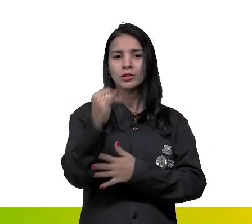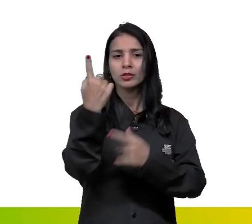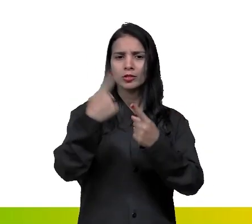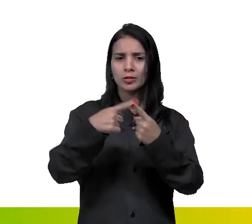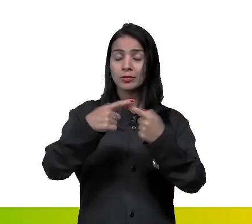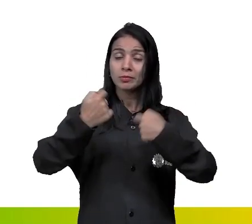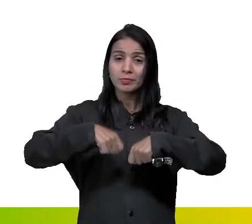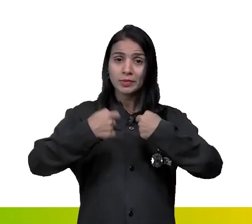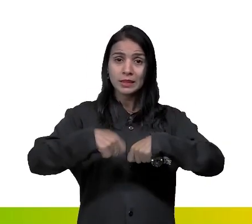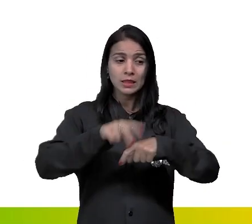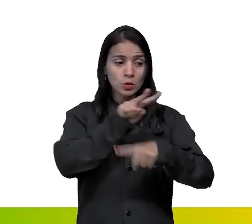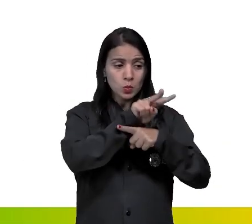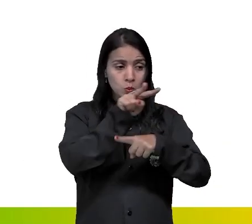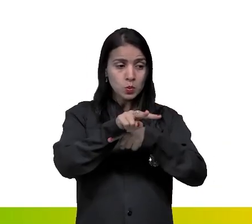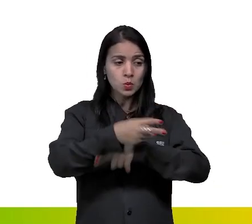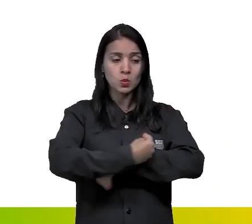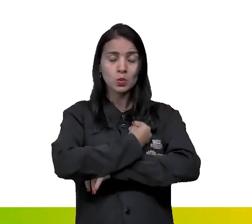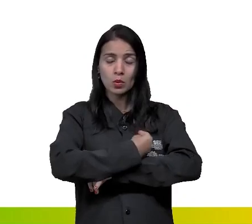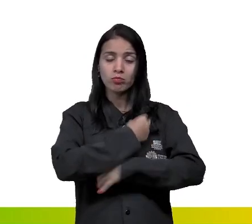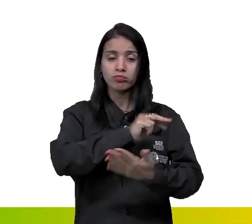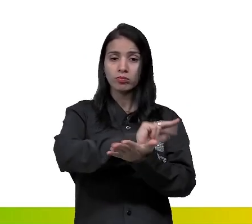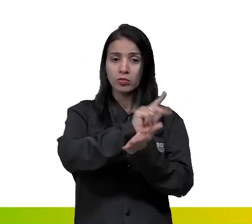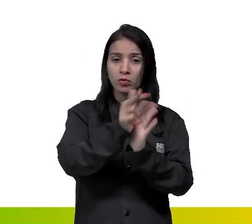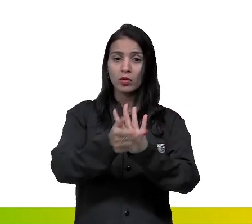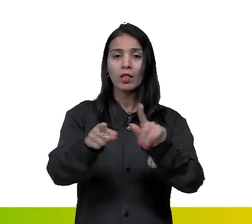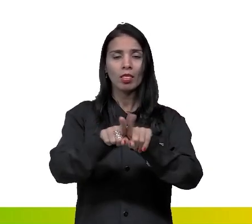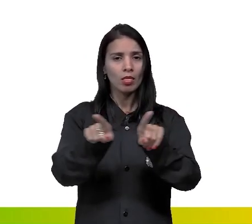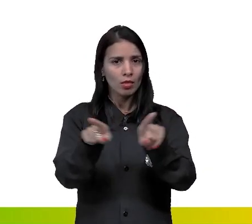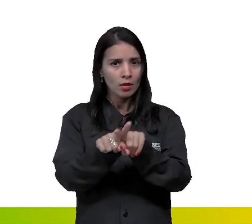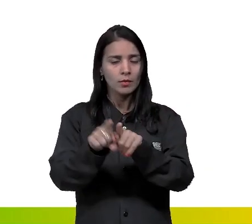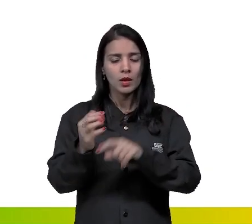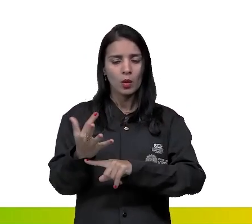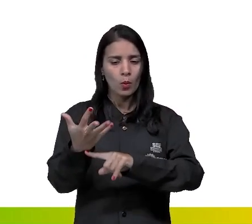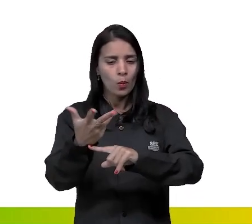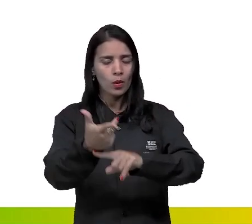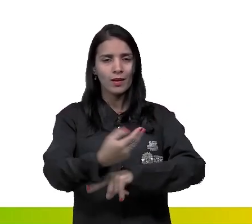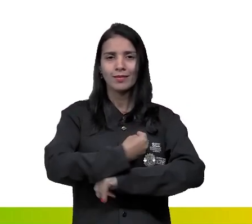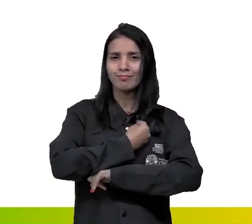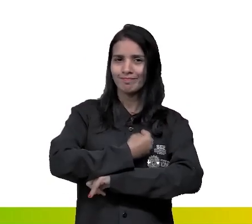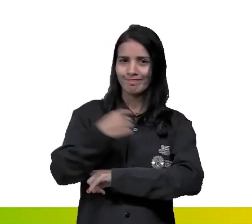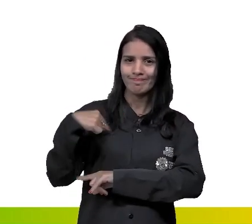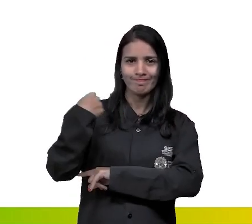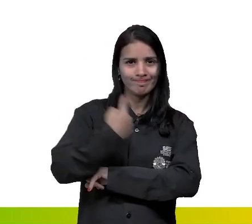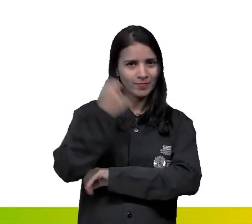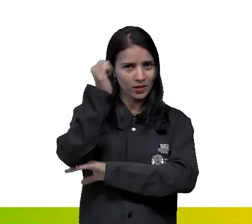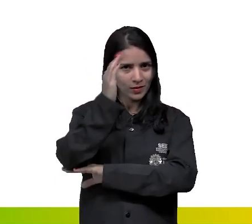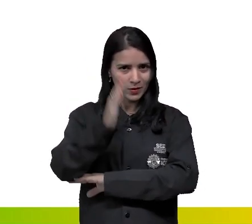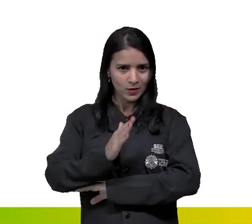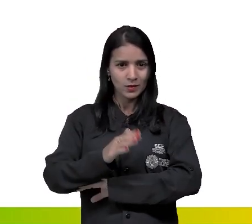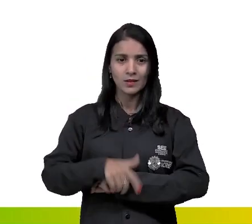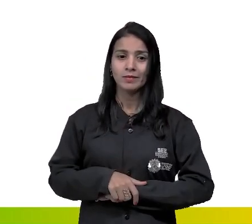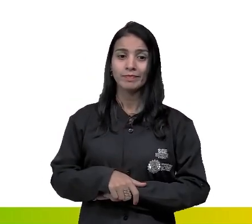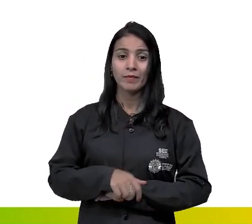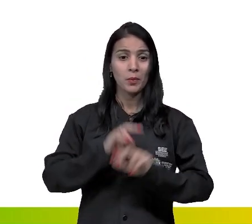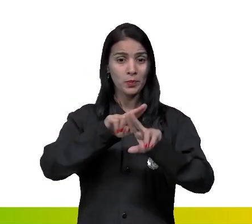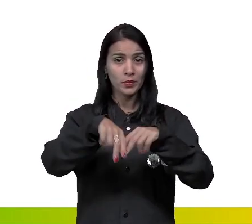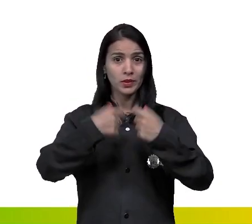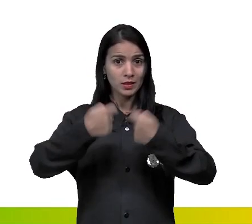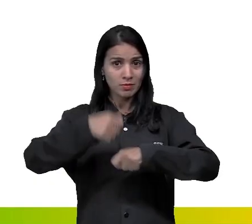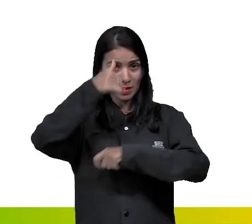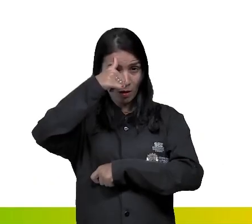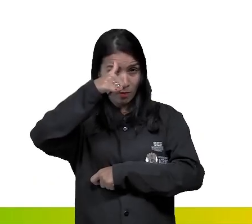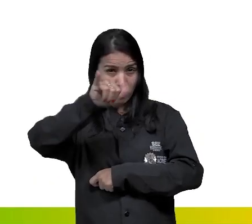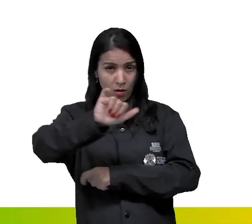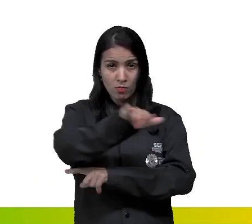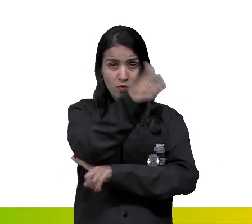serviços ecossistêmicos e a qualidade de vida no país. Logo, ações como evitar o desmatamento,